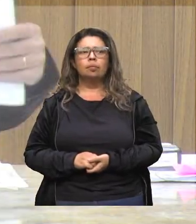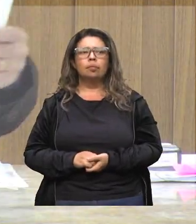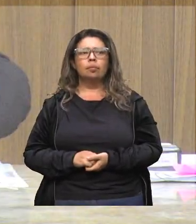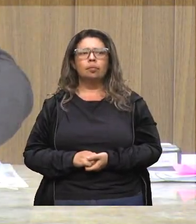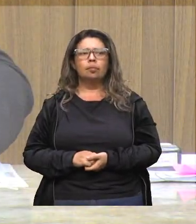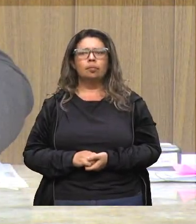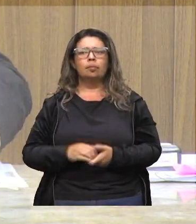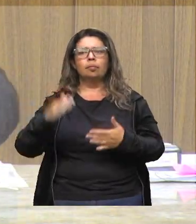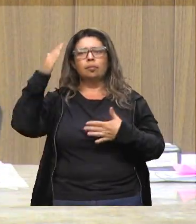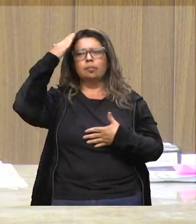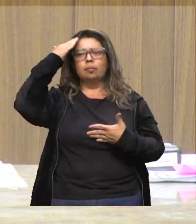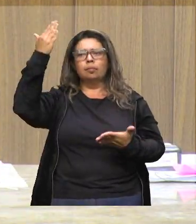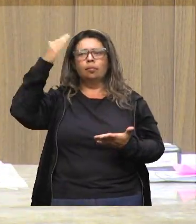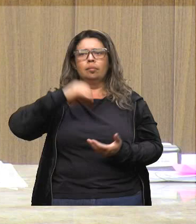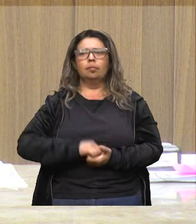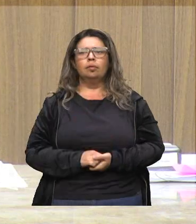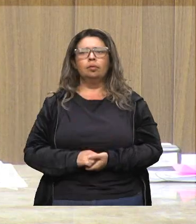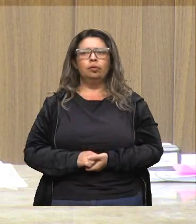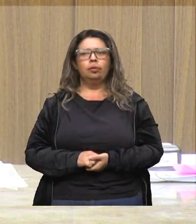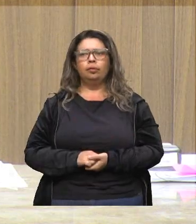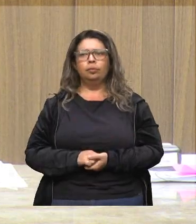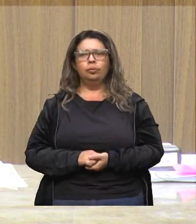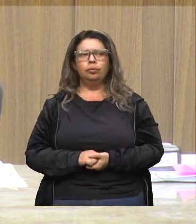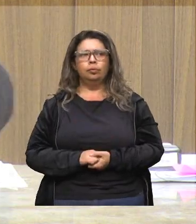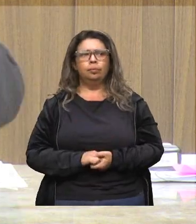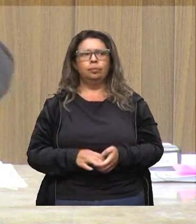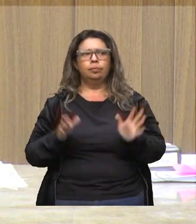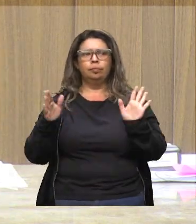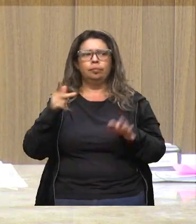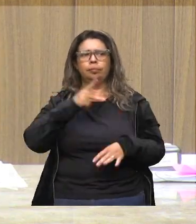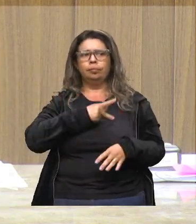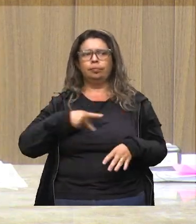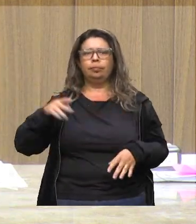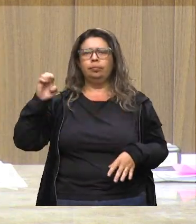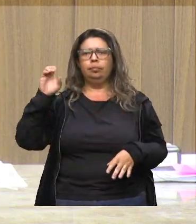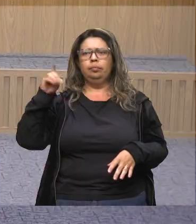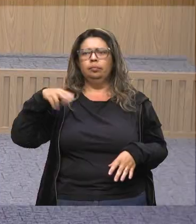Obrigado, vereadora. Com a palavra, o vereador Pastor Edinho.